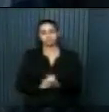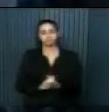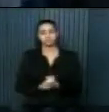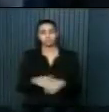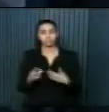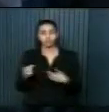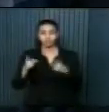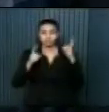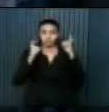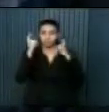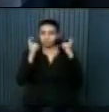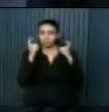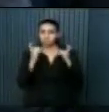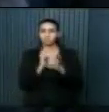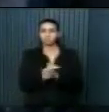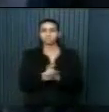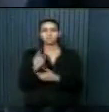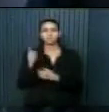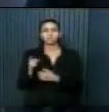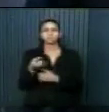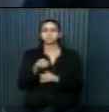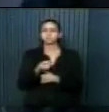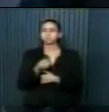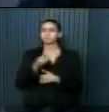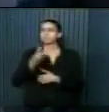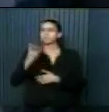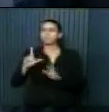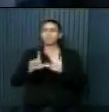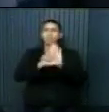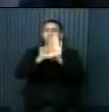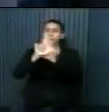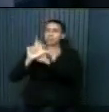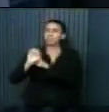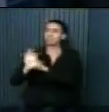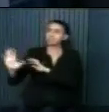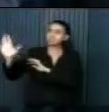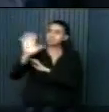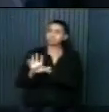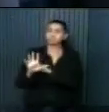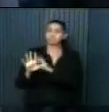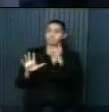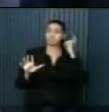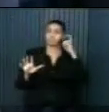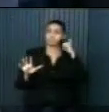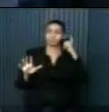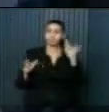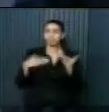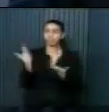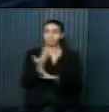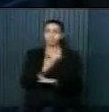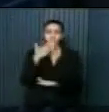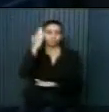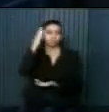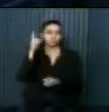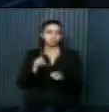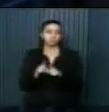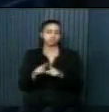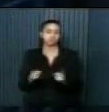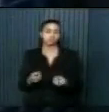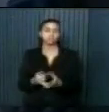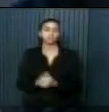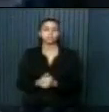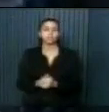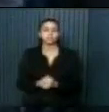essa preocupação desse número de leis estaduais obviamente que é uma preocupação de todos nós, mas no